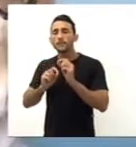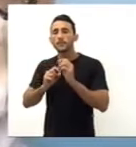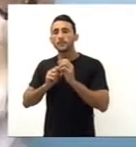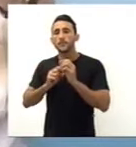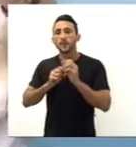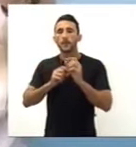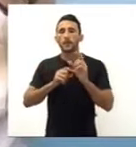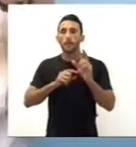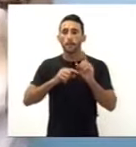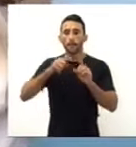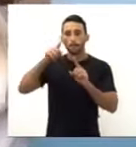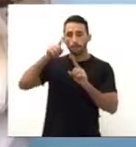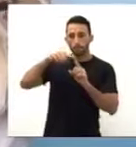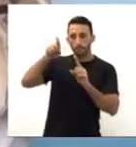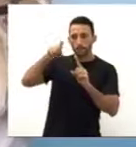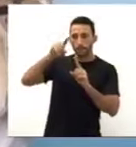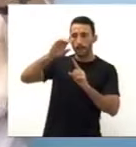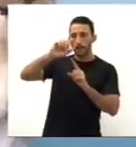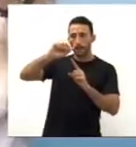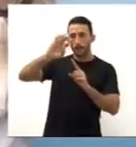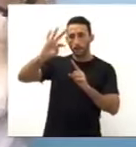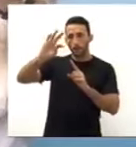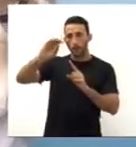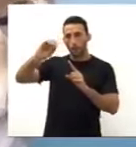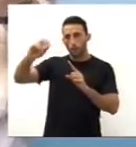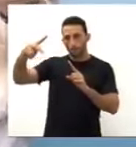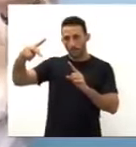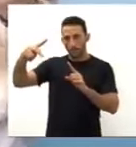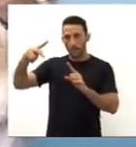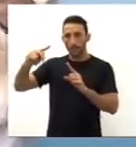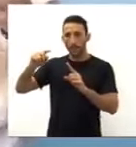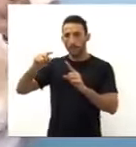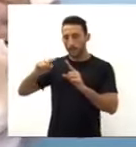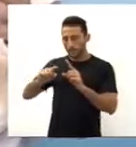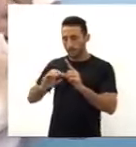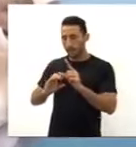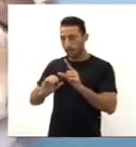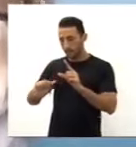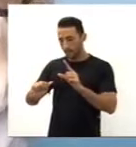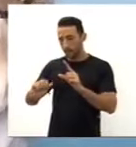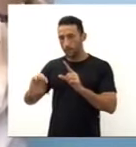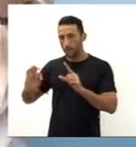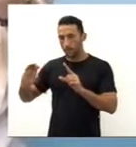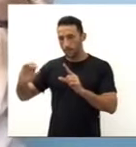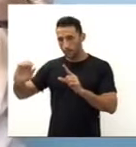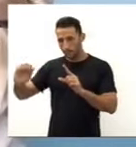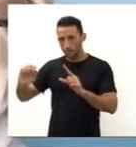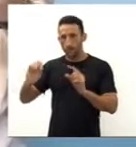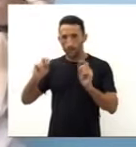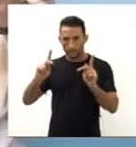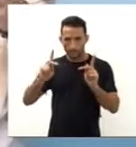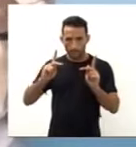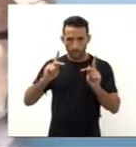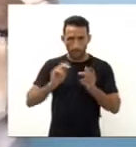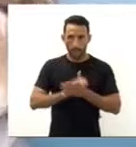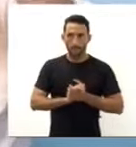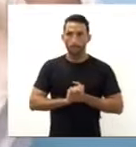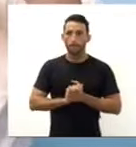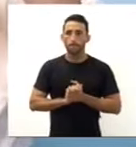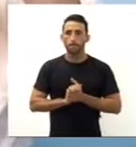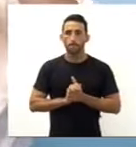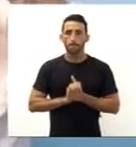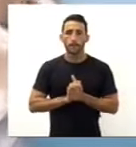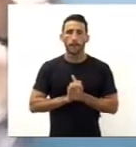hipotenusa, seno. Cateto adjacente sobre hipotenusa, cosseno. Ok? Nós